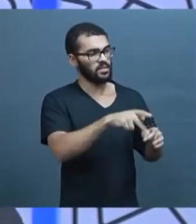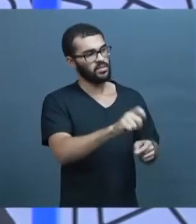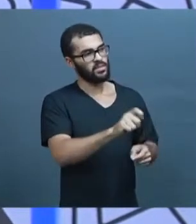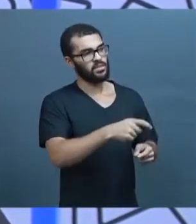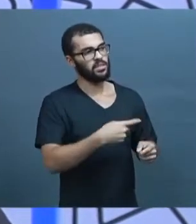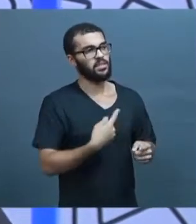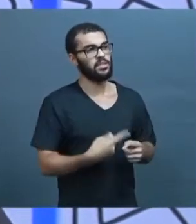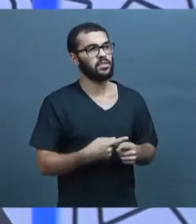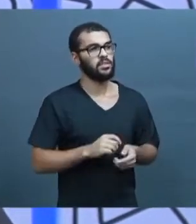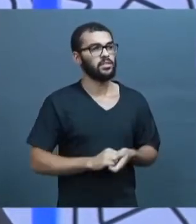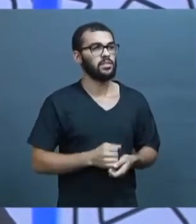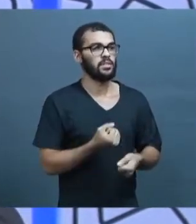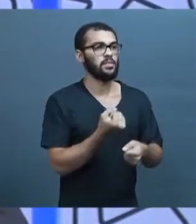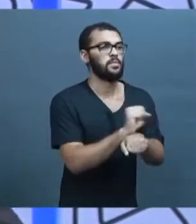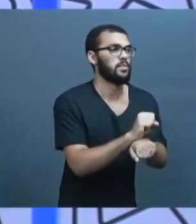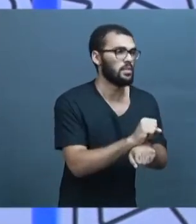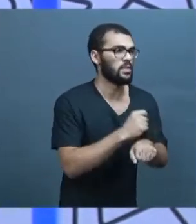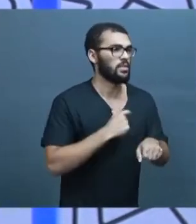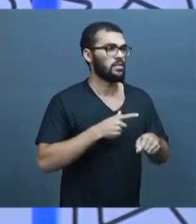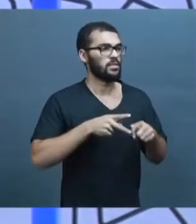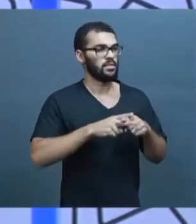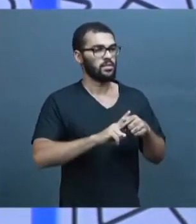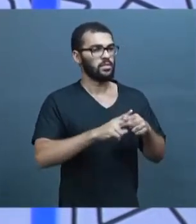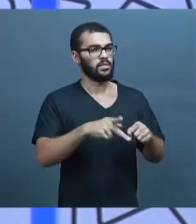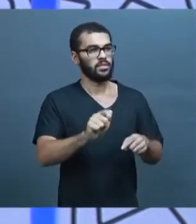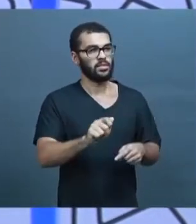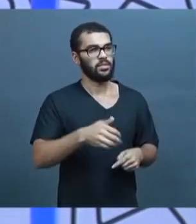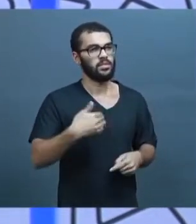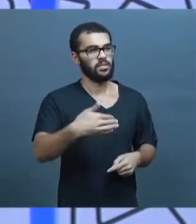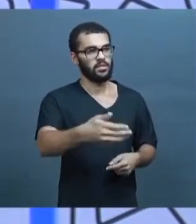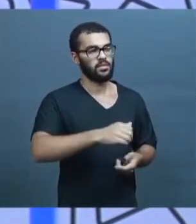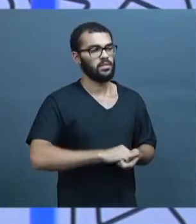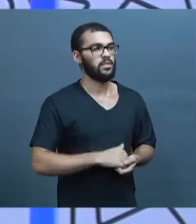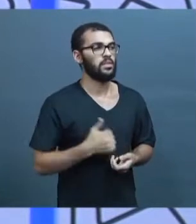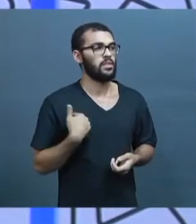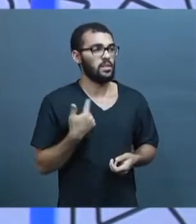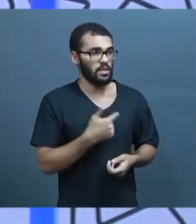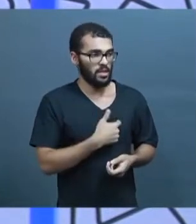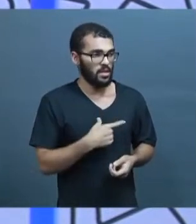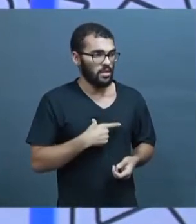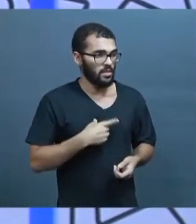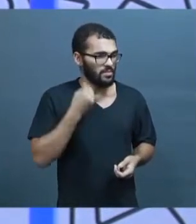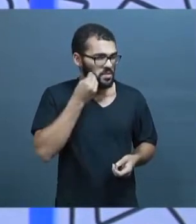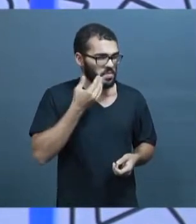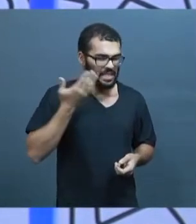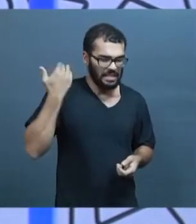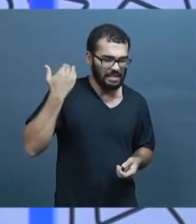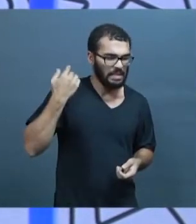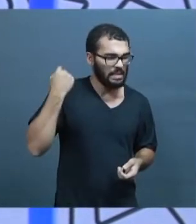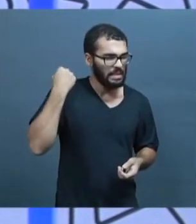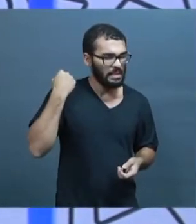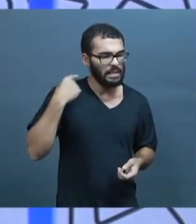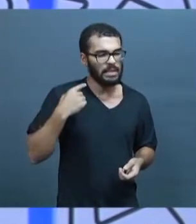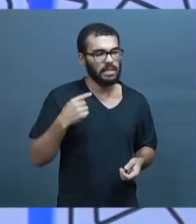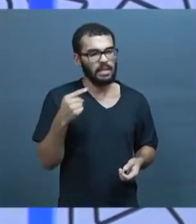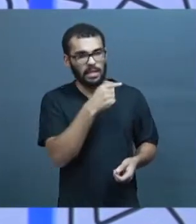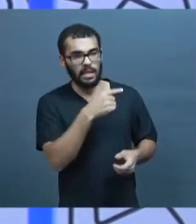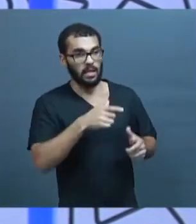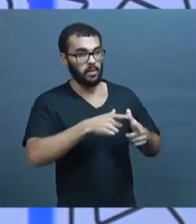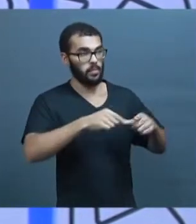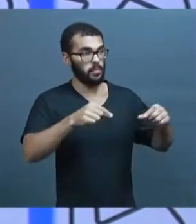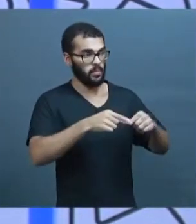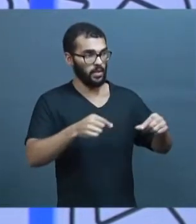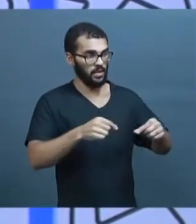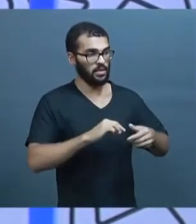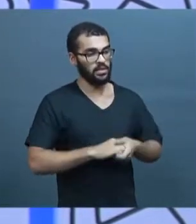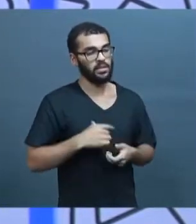isso trava o andamento da reforma. Eu vou contar rapidamente aqui um episódio que eu estive em Brasília com o então secretário